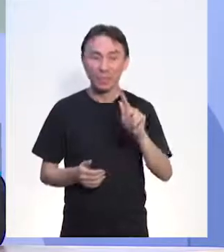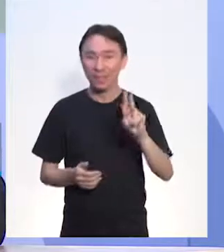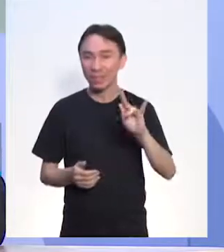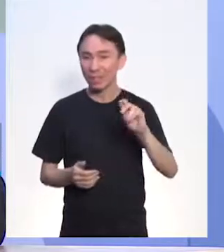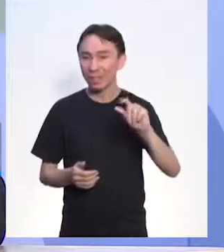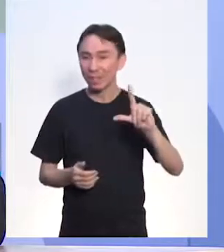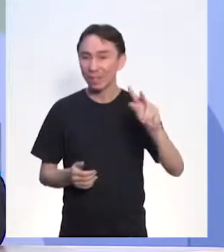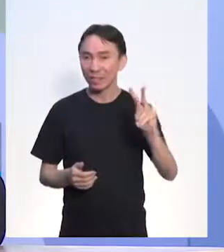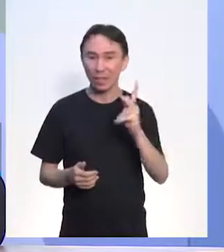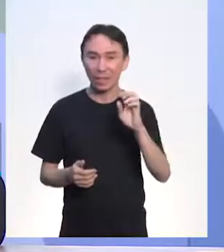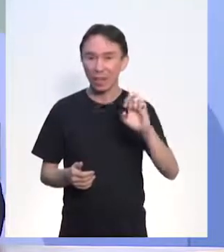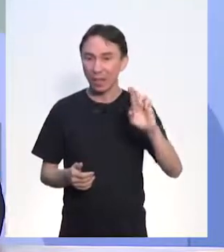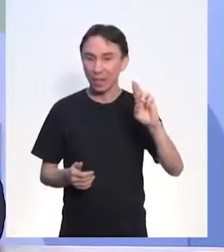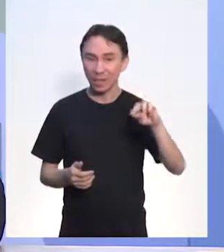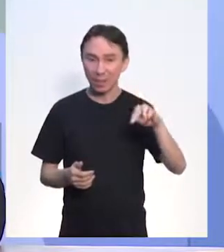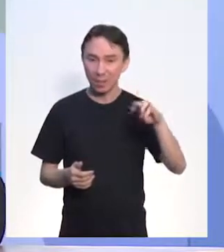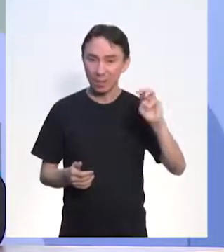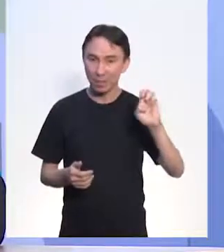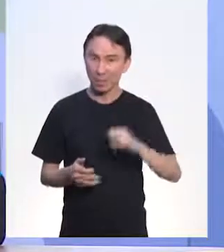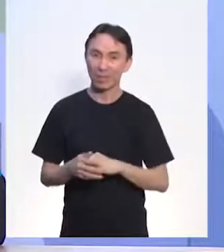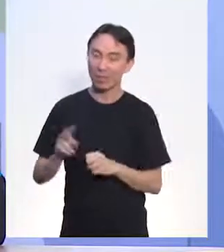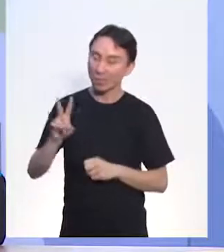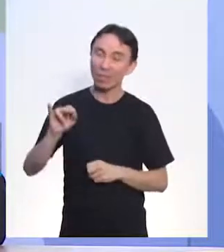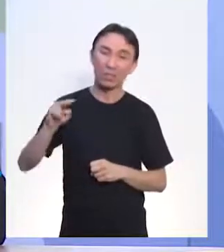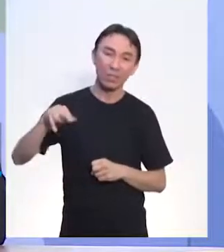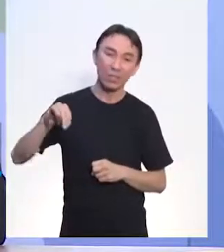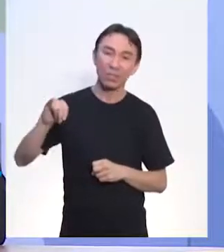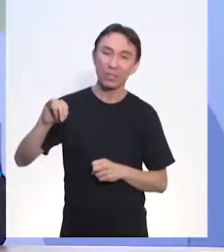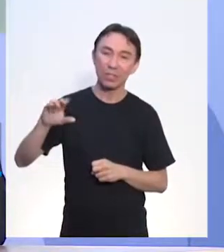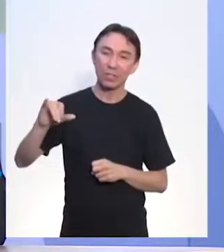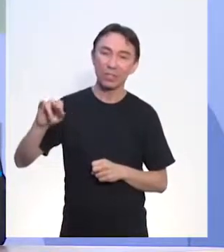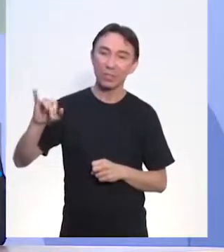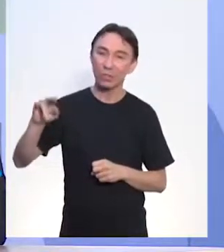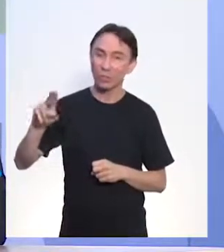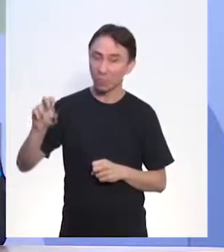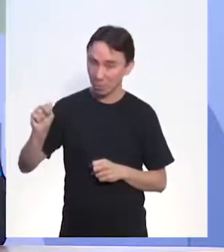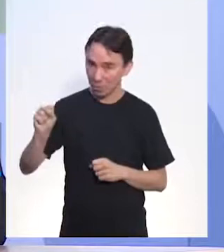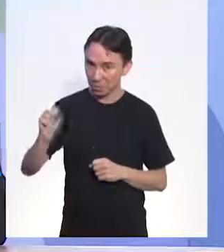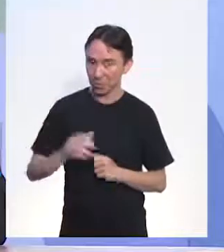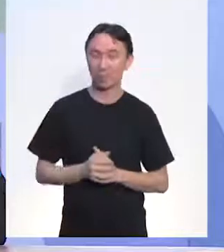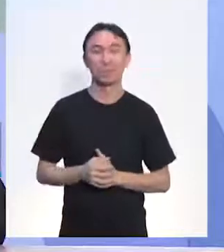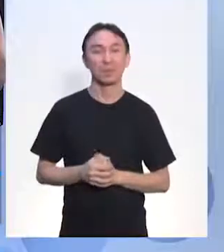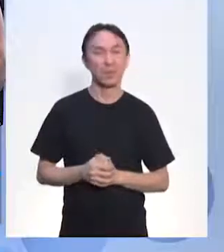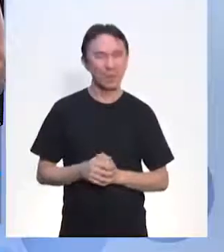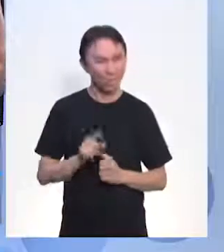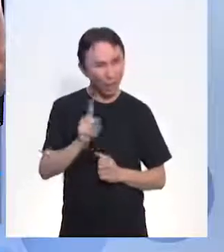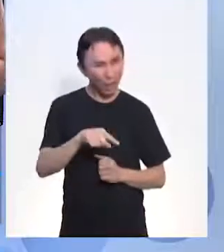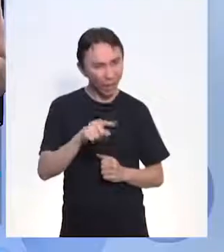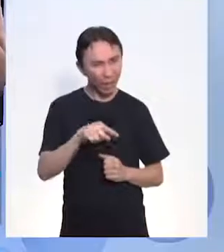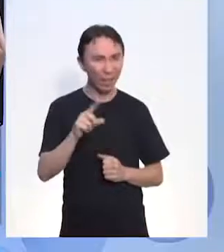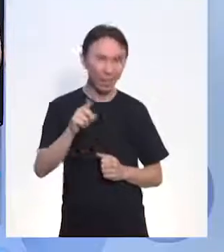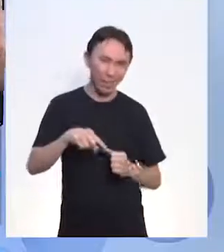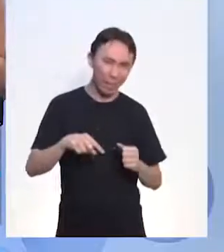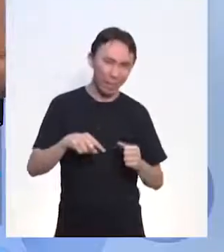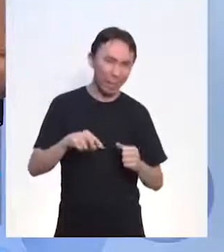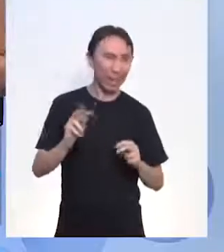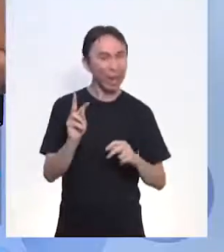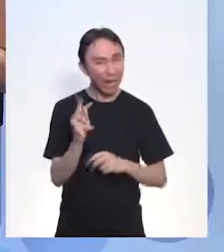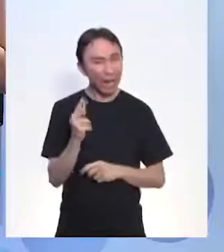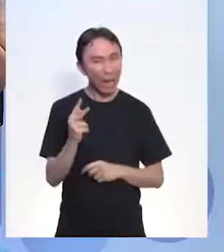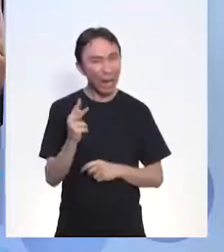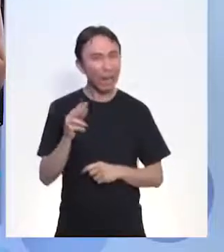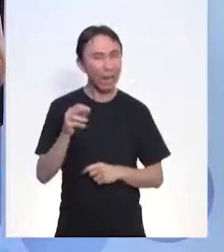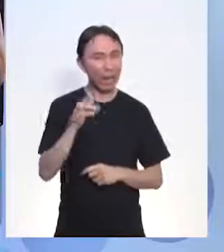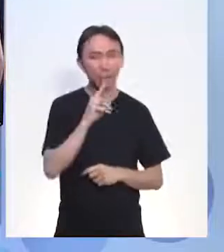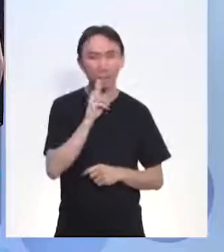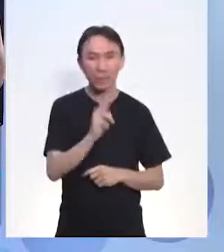Roselaine. E o Vinícius, da minha xará, professora Roberta. E aí, professora Inês, é H? Bom, muito bem. Se você chegou